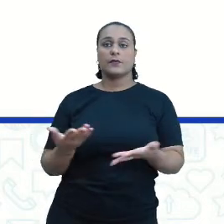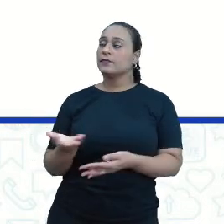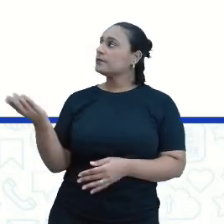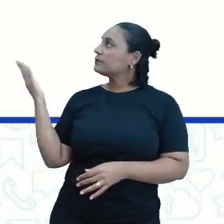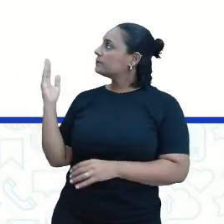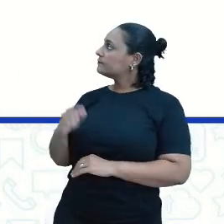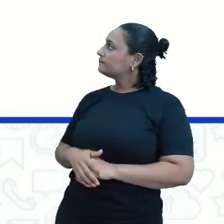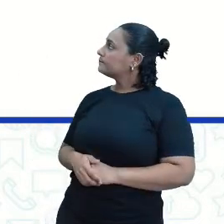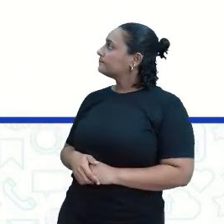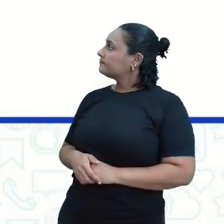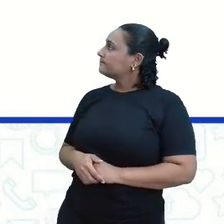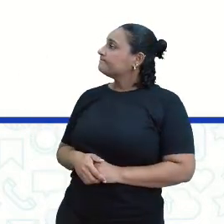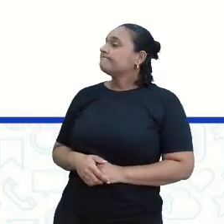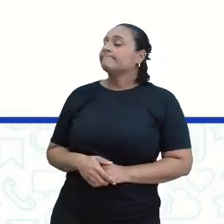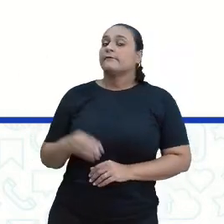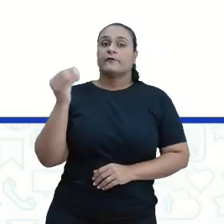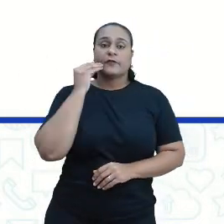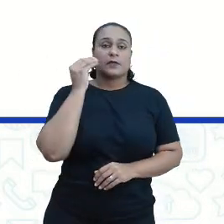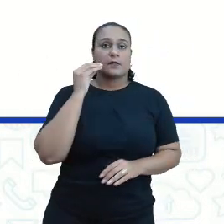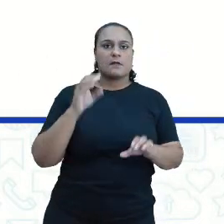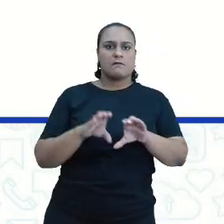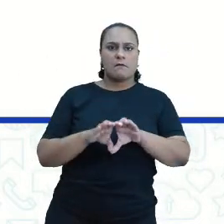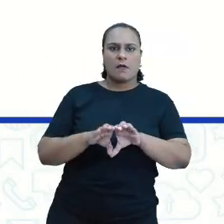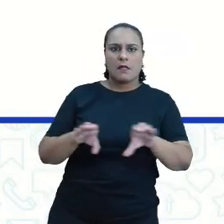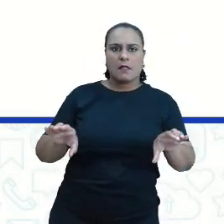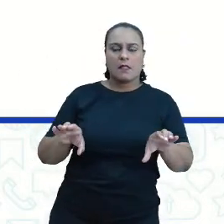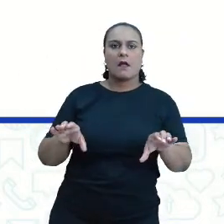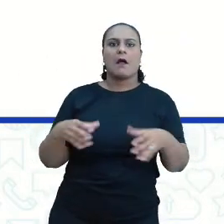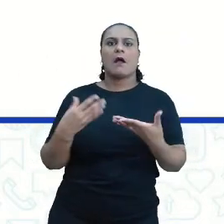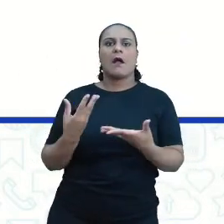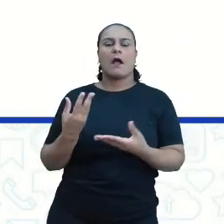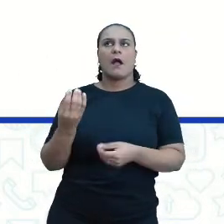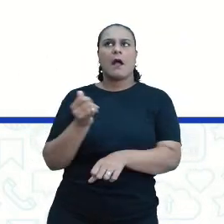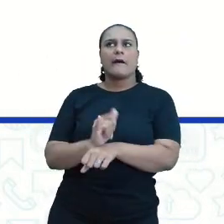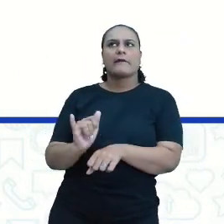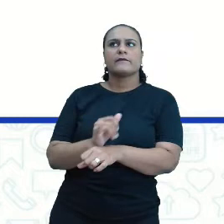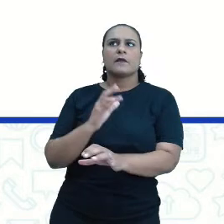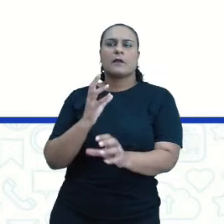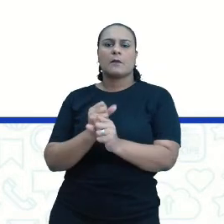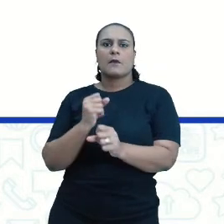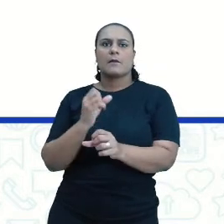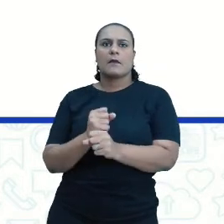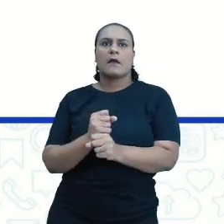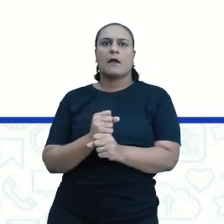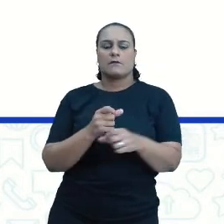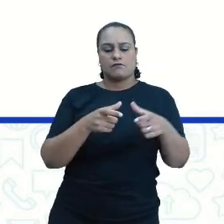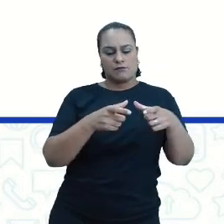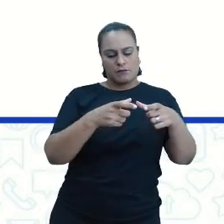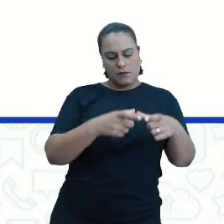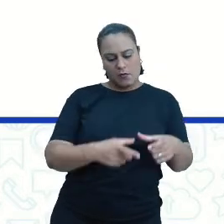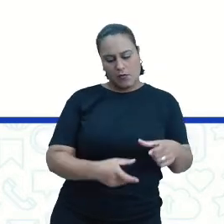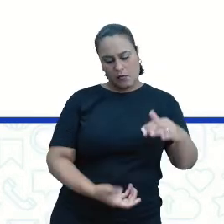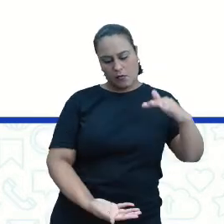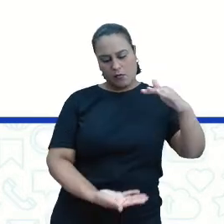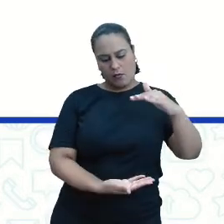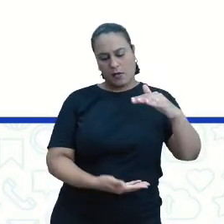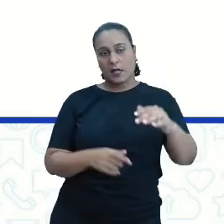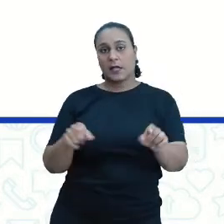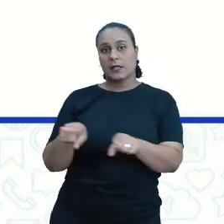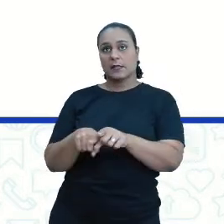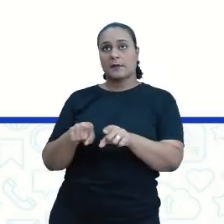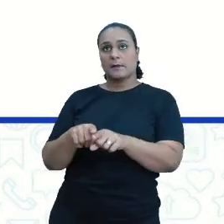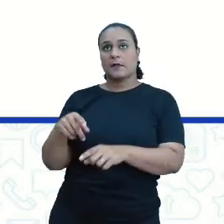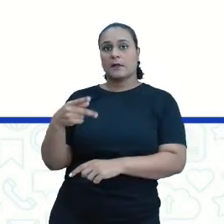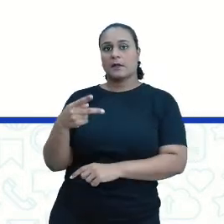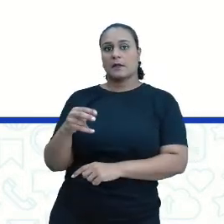a gente vai tentar padronizar, ou seja, um modo de calcular o volume de um cilindro ou de um prisma, e eu te expliquei nesse